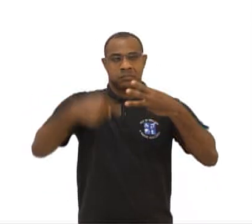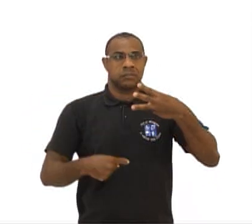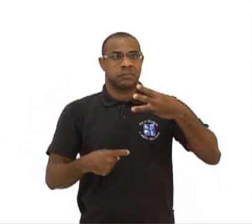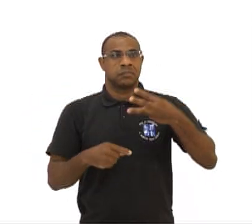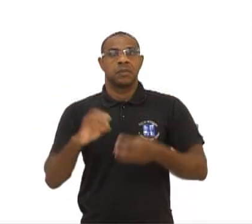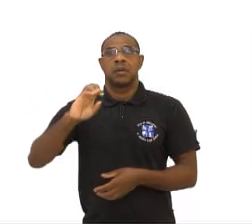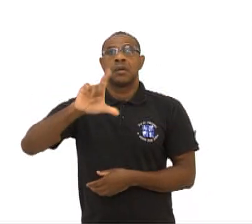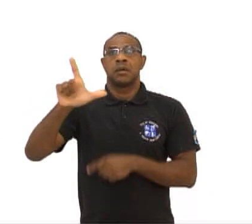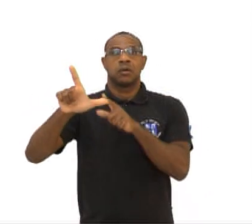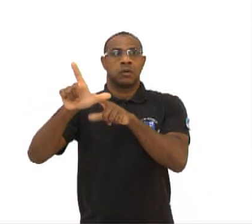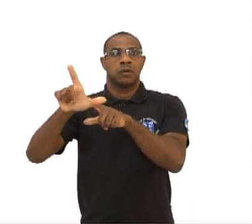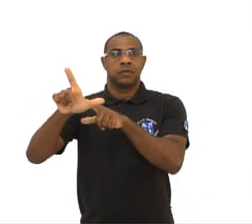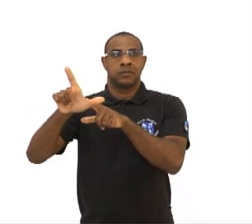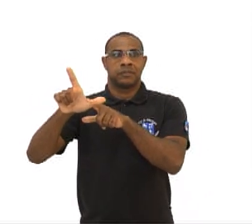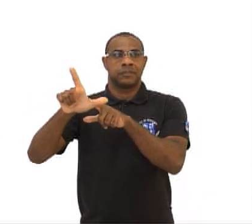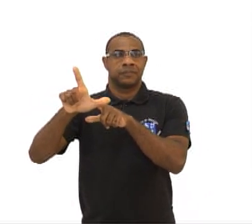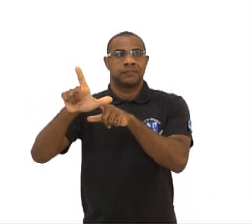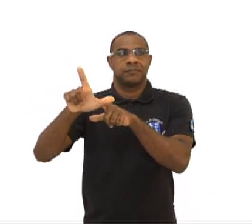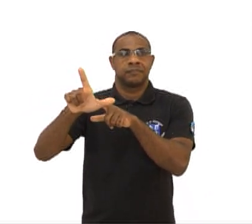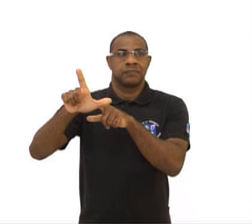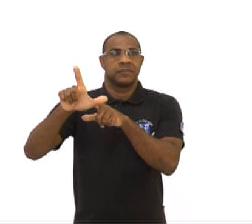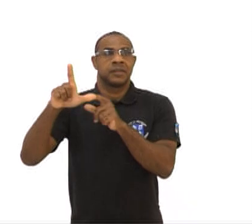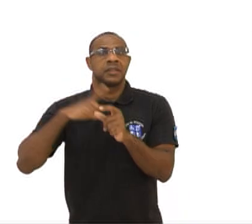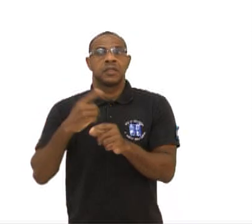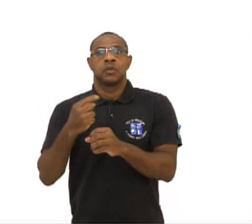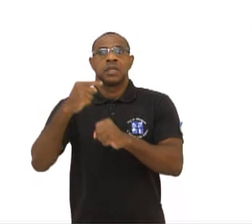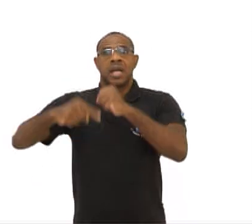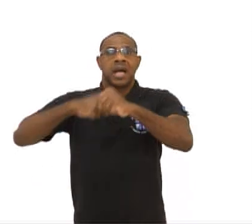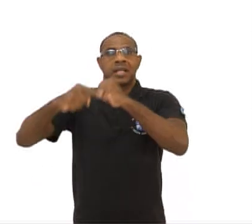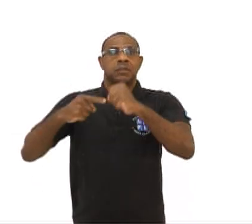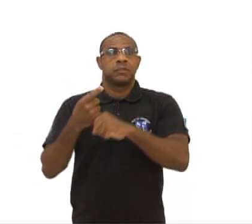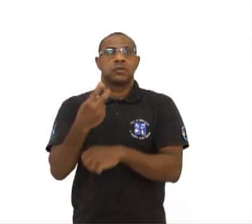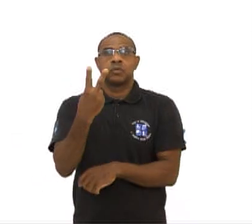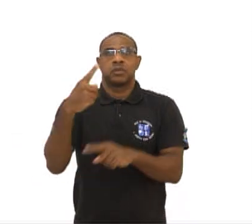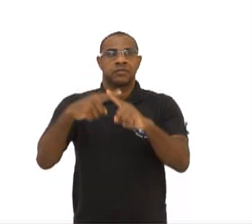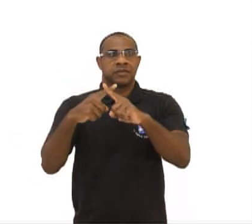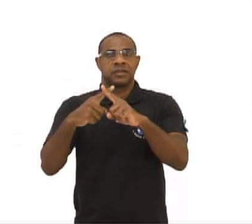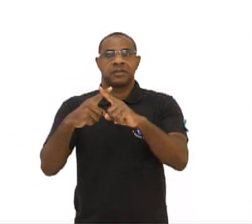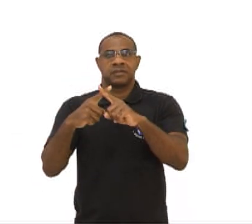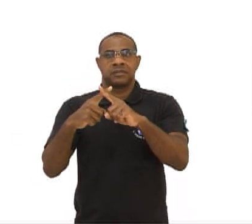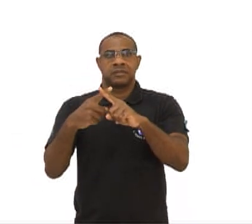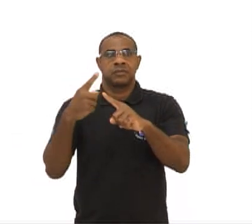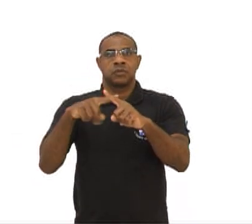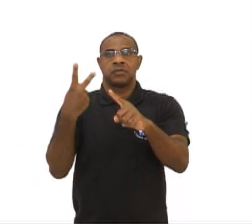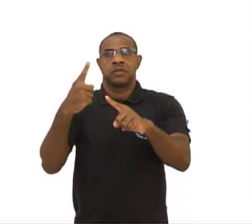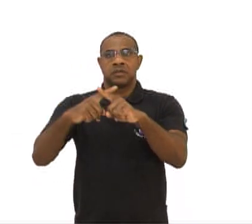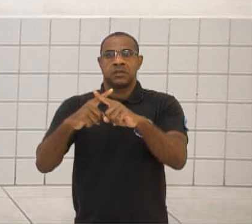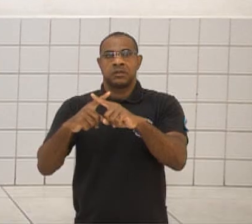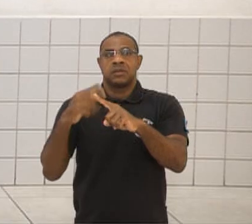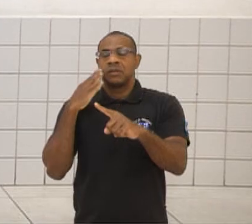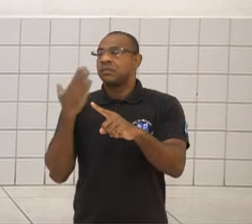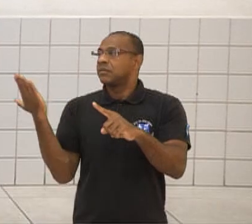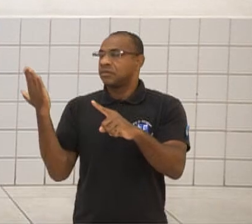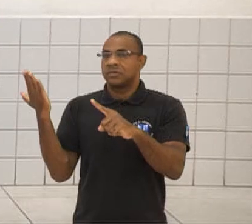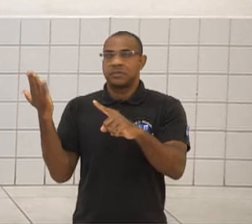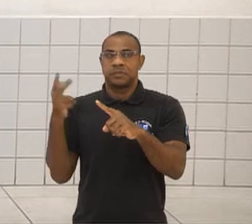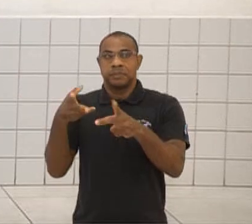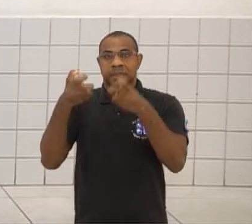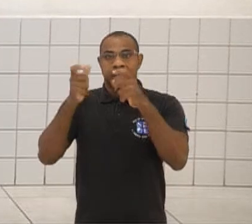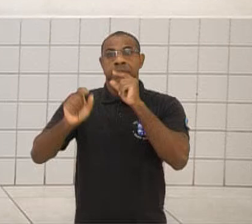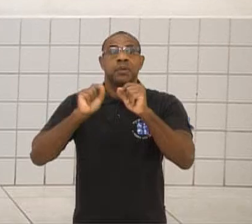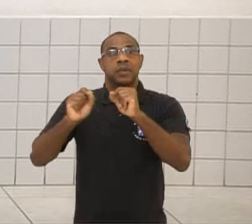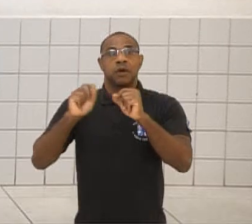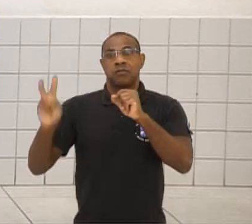do cloro, olha, eu tenho 2 átomos de cloro, então 2 vezes X, porque X é o que a gente tem que perceber, né?